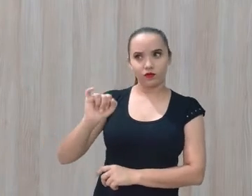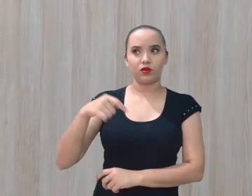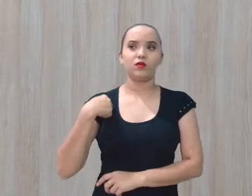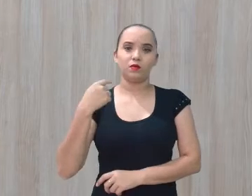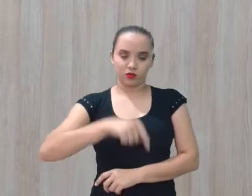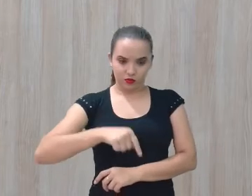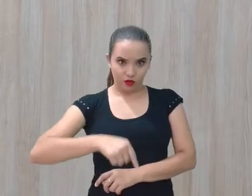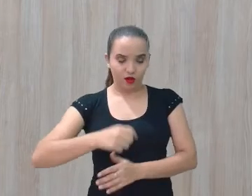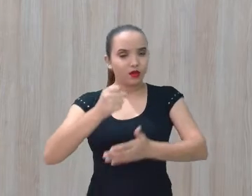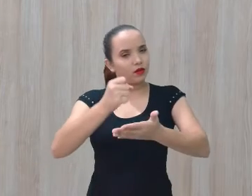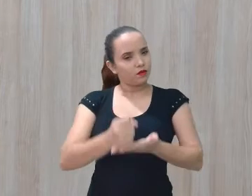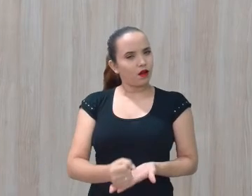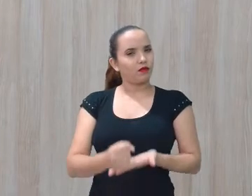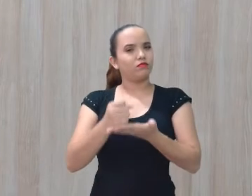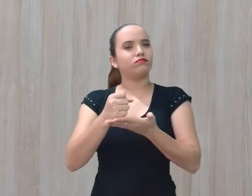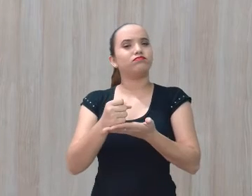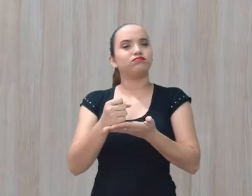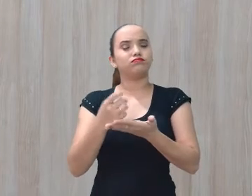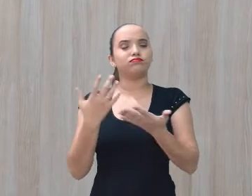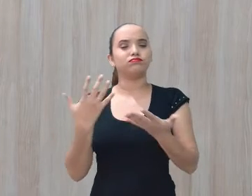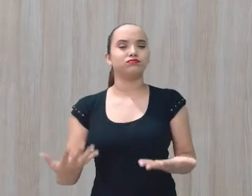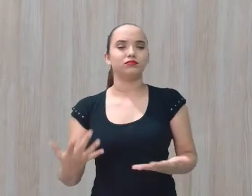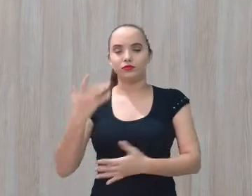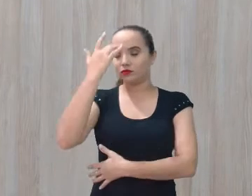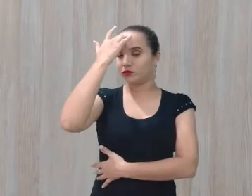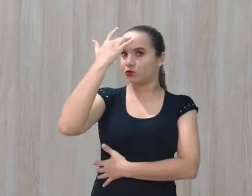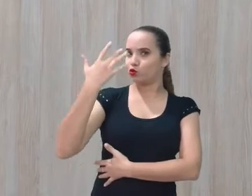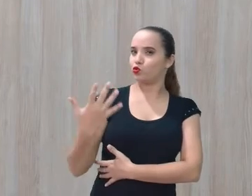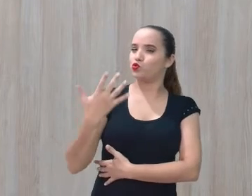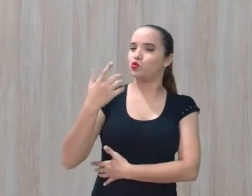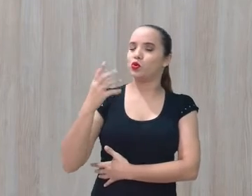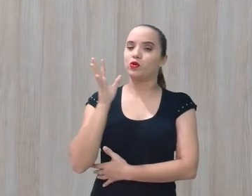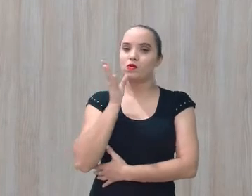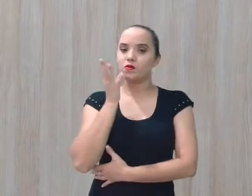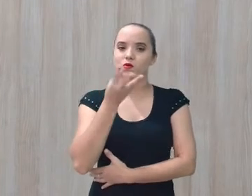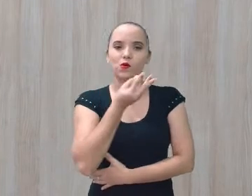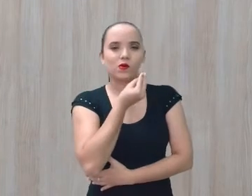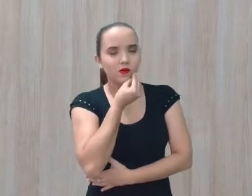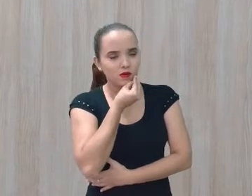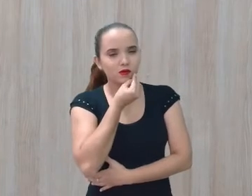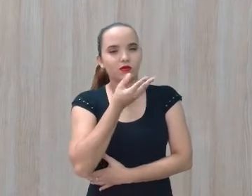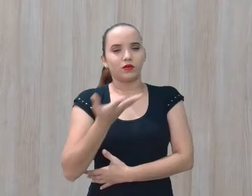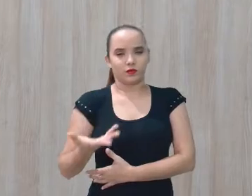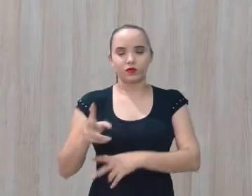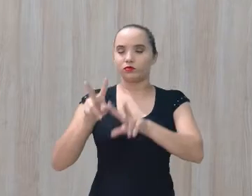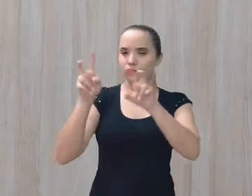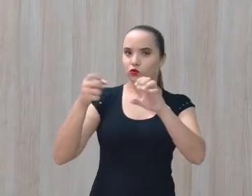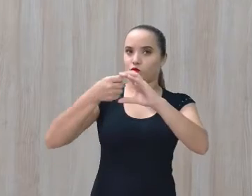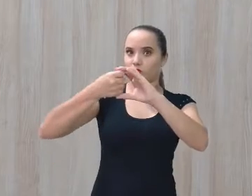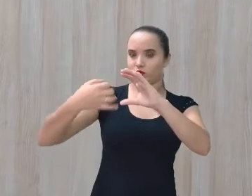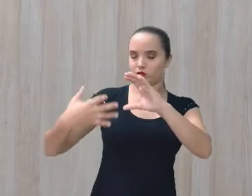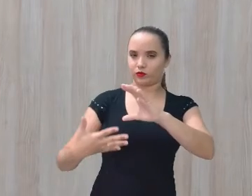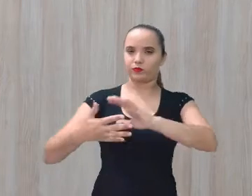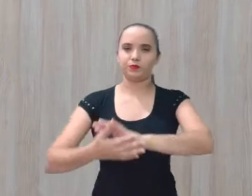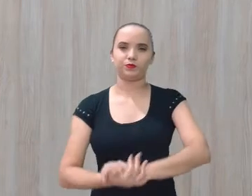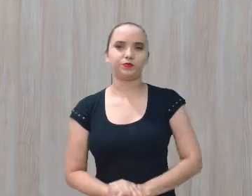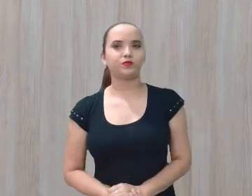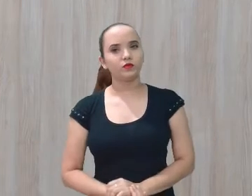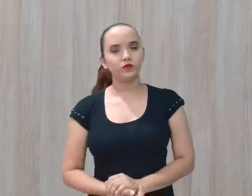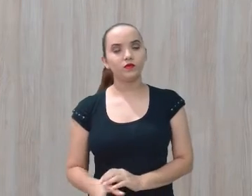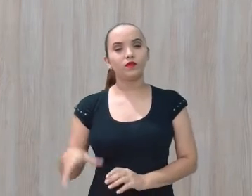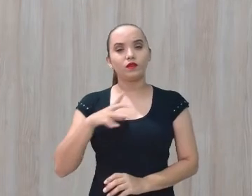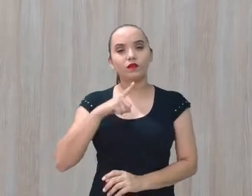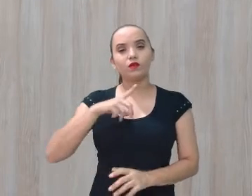facilitando, como já falei para vocês, esse conhecimento sobre esses elementos que